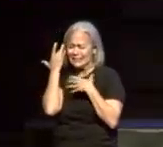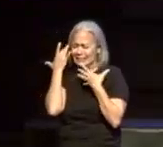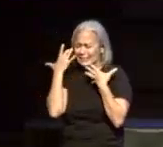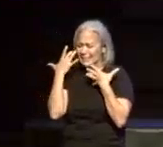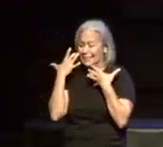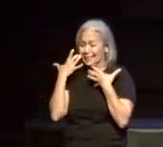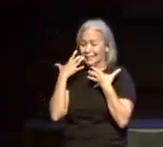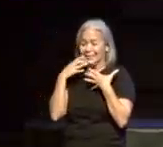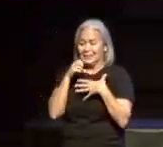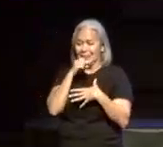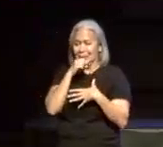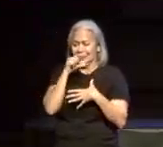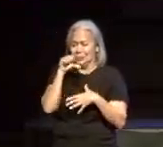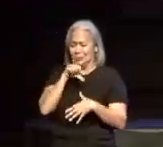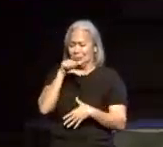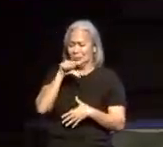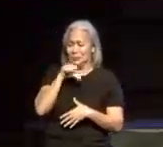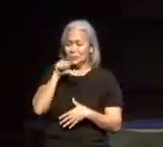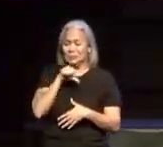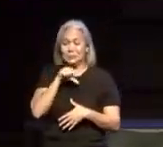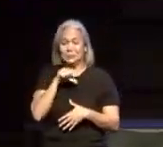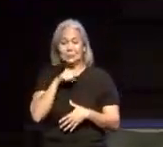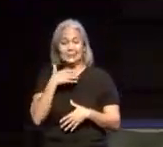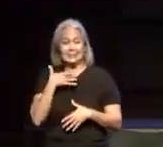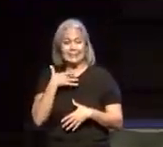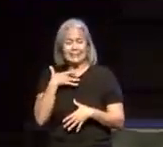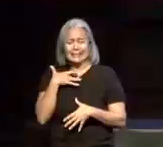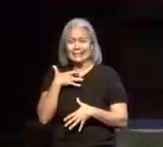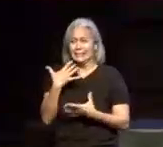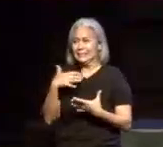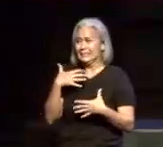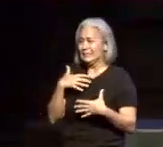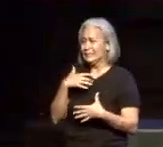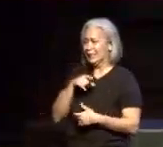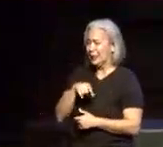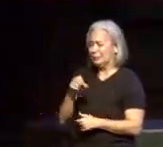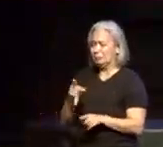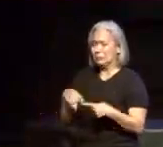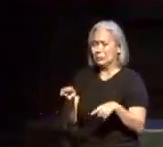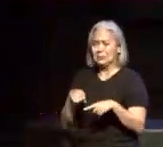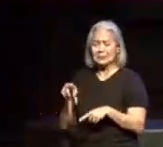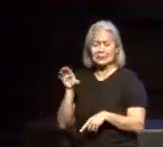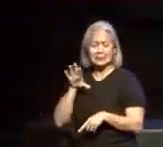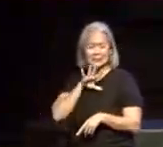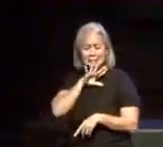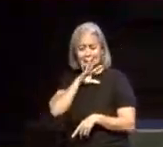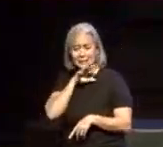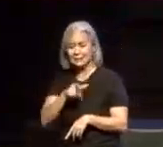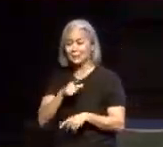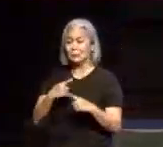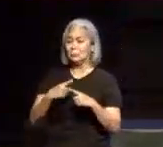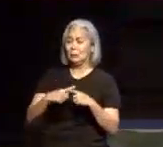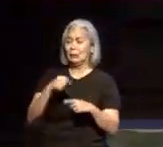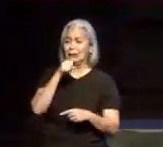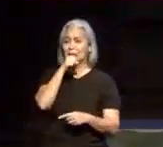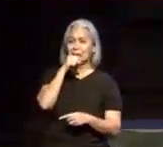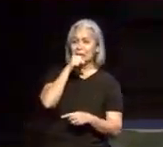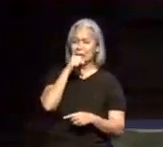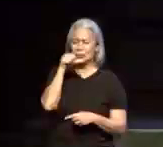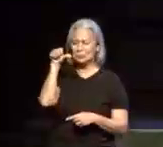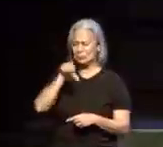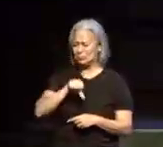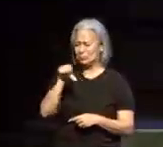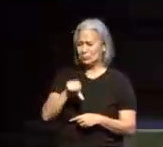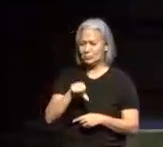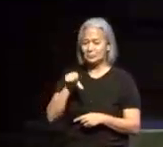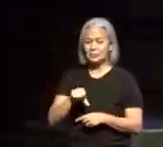muito? Né? Alguns de nós já teve essa experiência, talvez. Você foi... por exemplo, jantar no lugar e